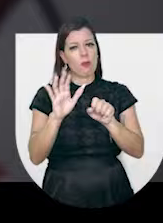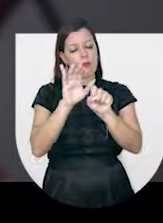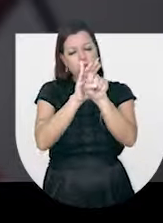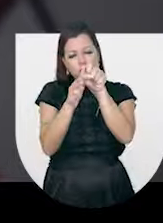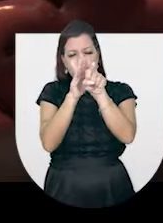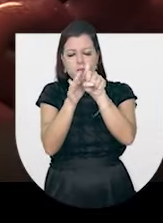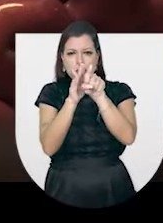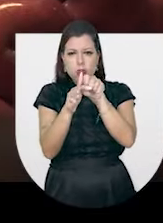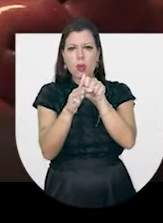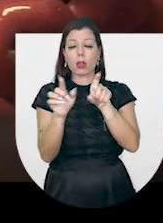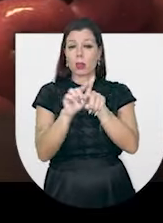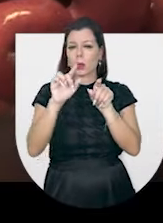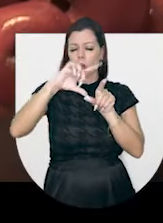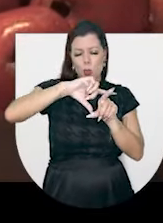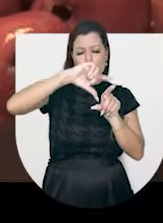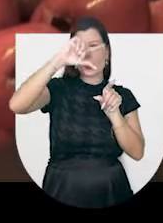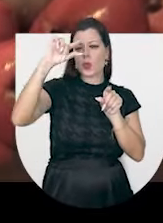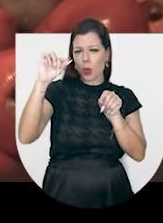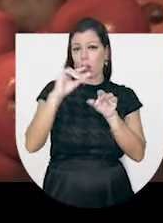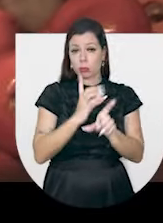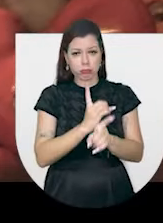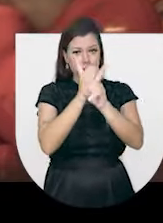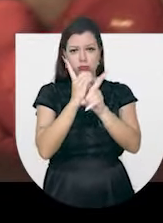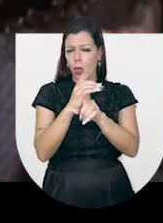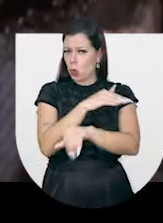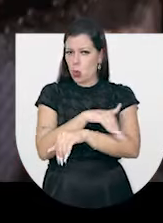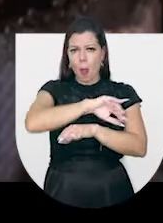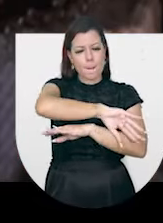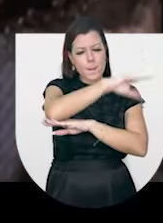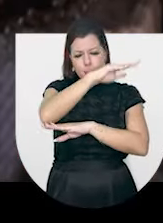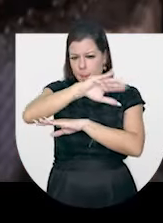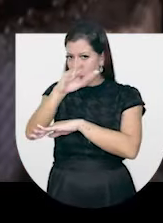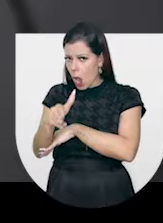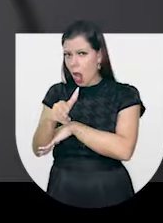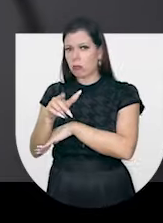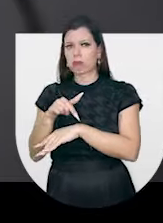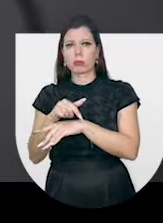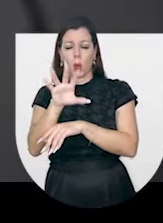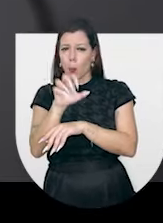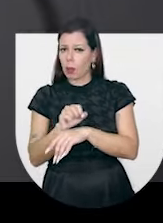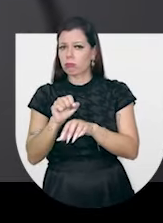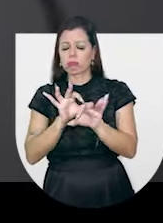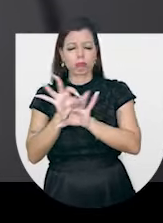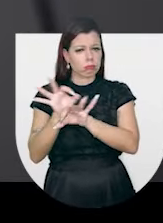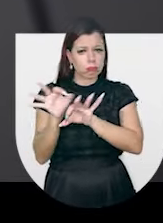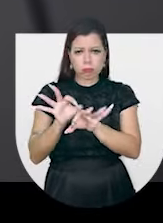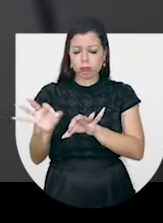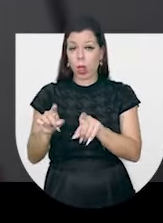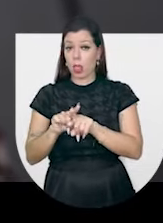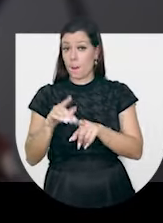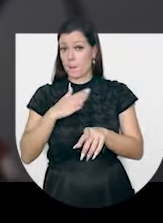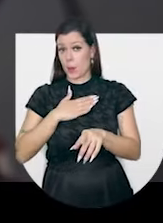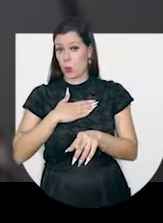se tá com casca, eu tiro a casca. As penas, eu acho pela rua, pelo morro. Eu vou catando elas para